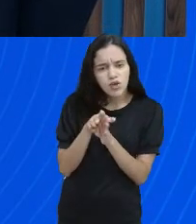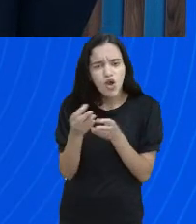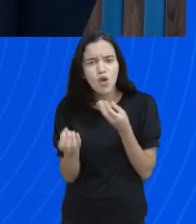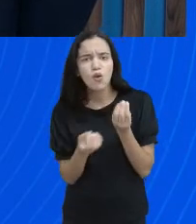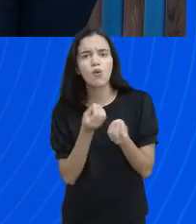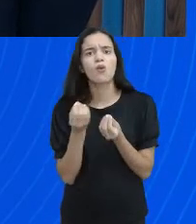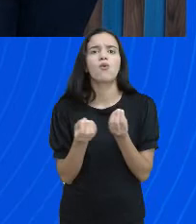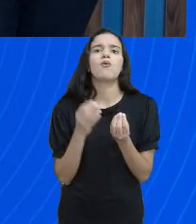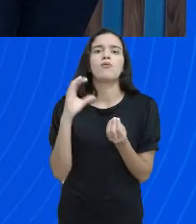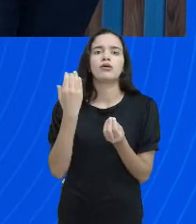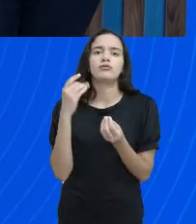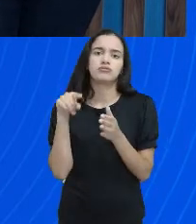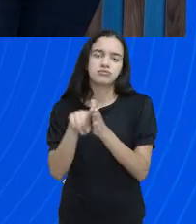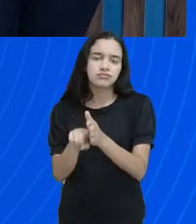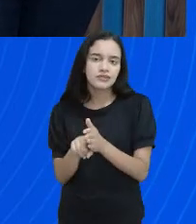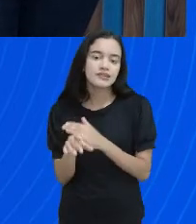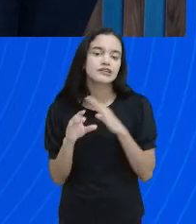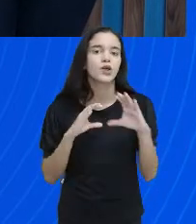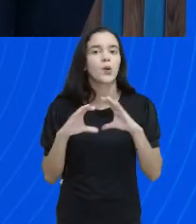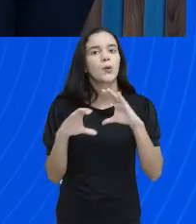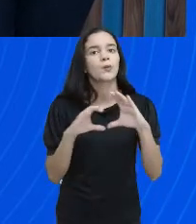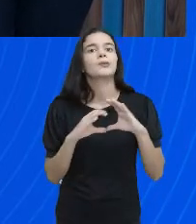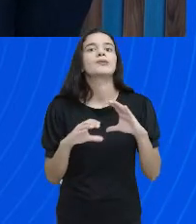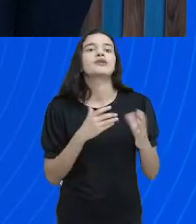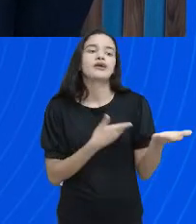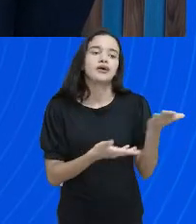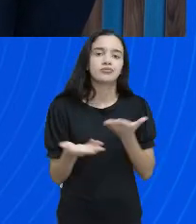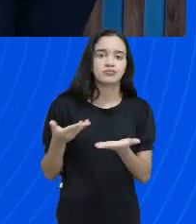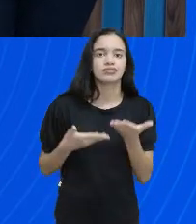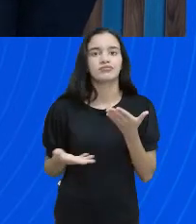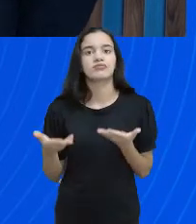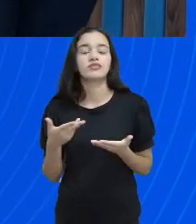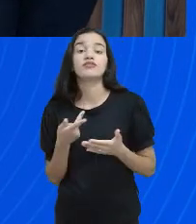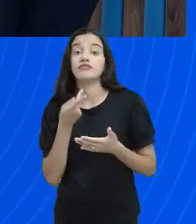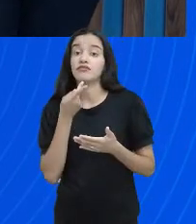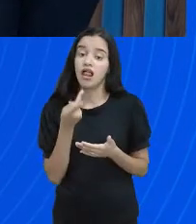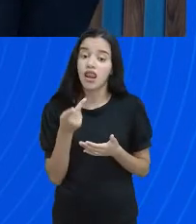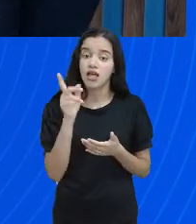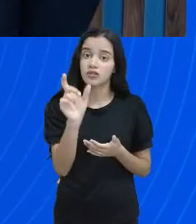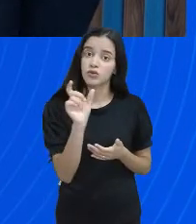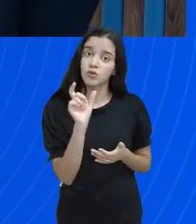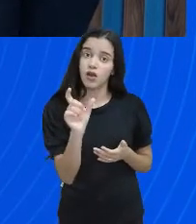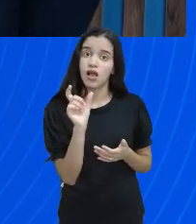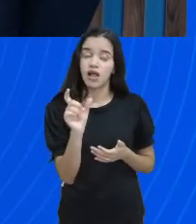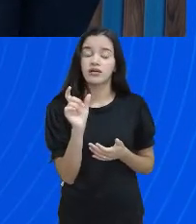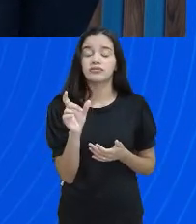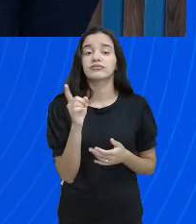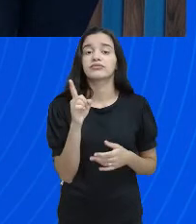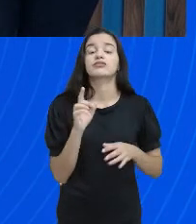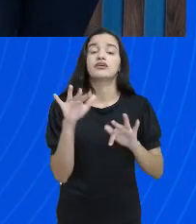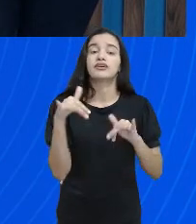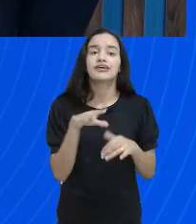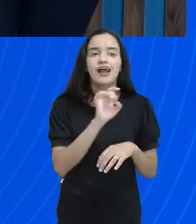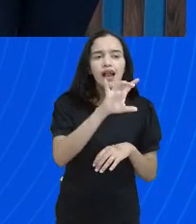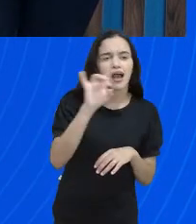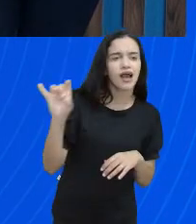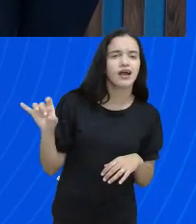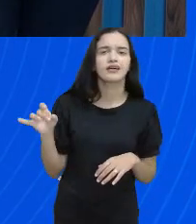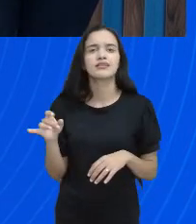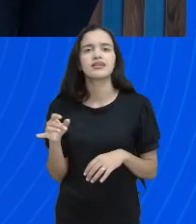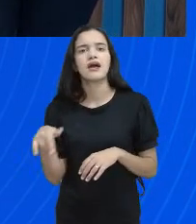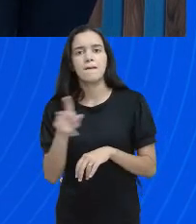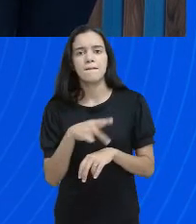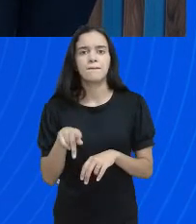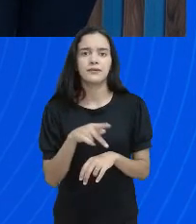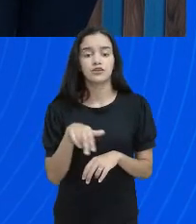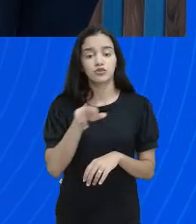é que os cientistas vão se comunicar entre si, falar daquele elemento químico, se tiver em cada país uma coisa diferente,